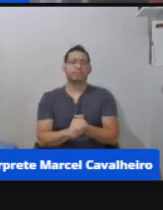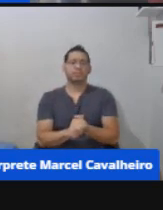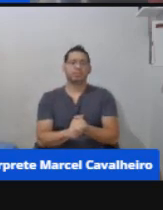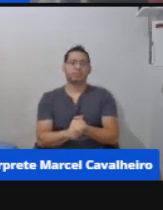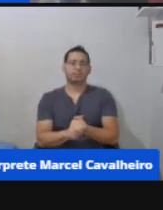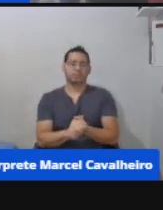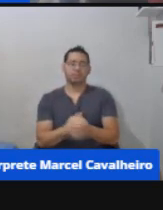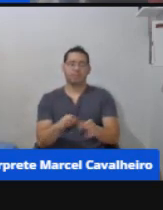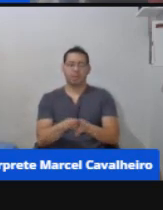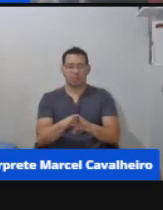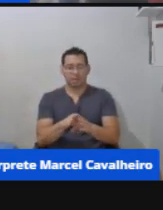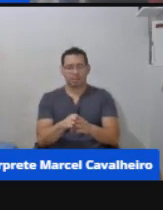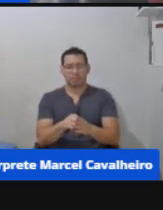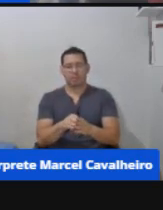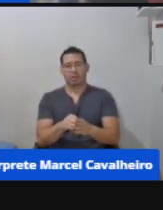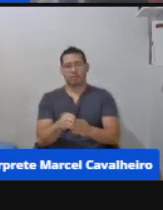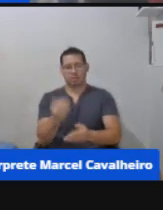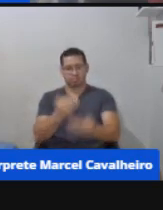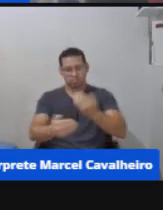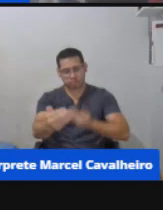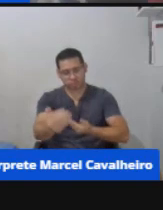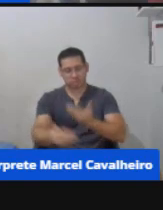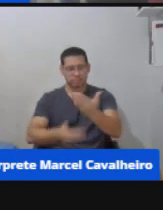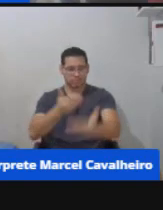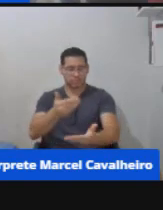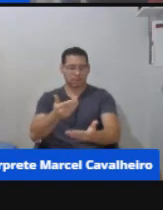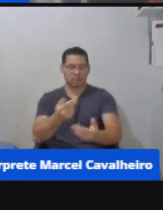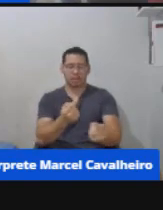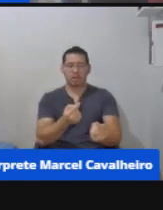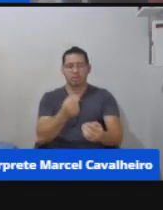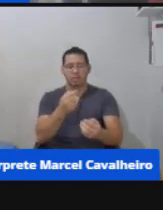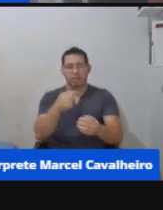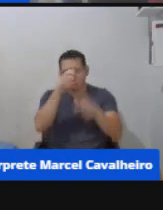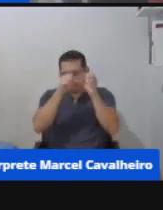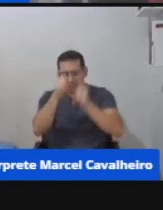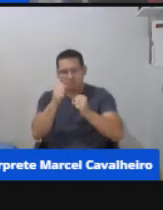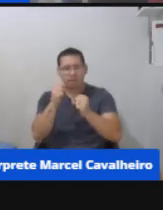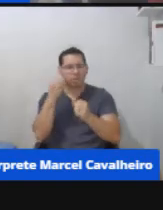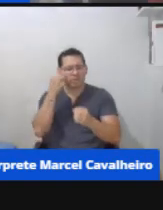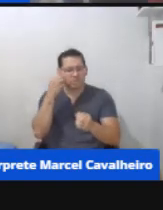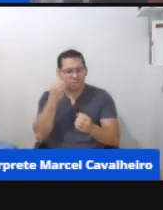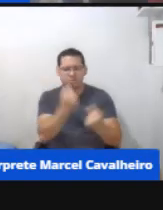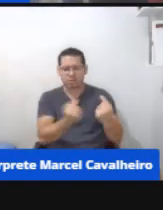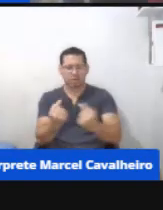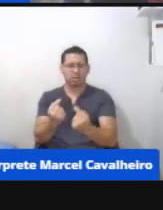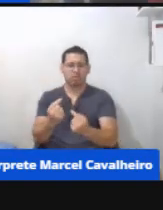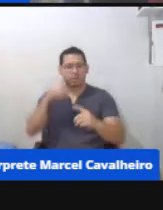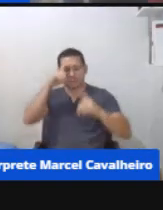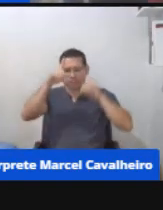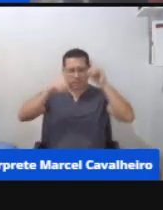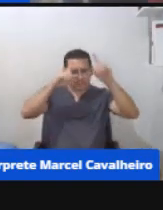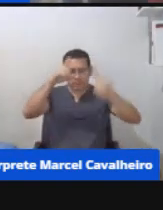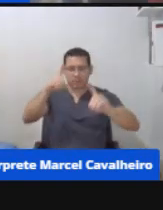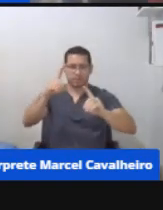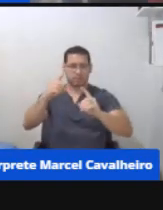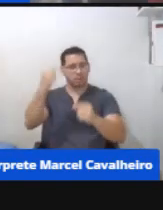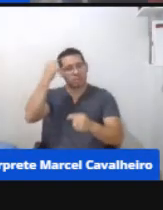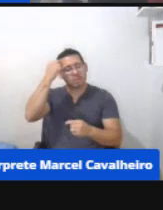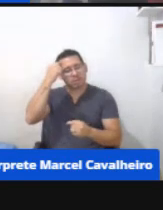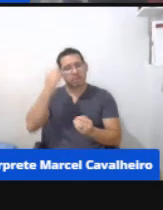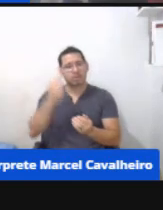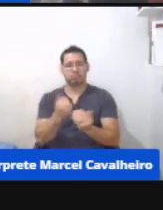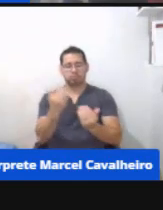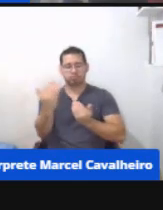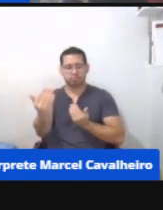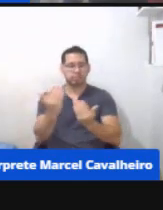no compartilhamento, das experiências e na exposição de ideias e na manifestação do pensamento.